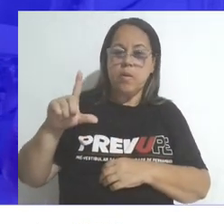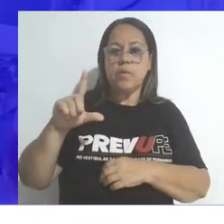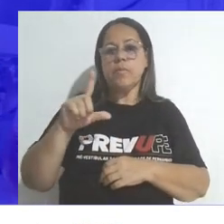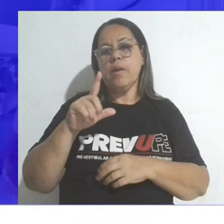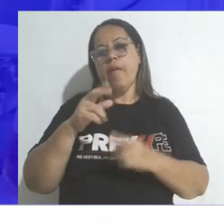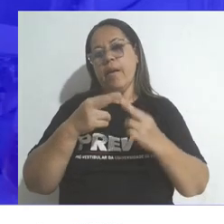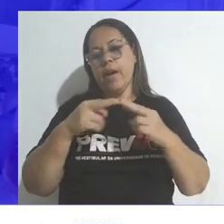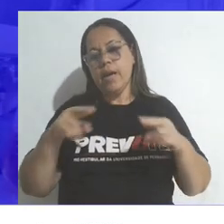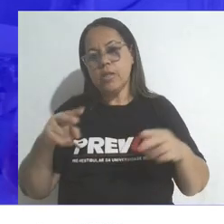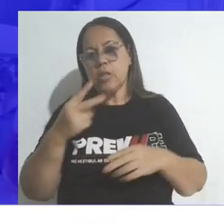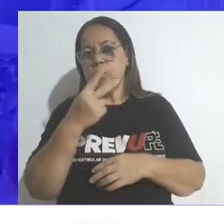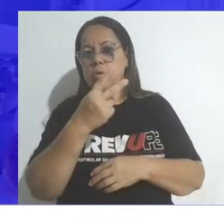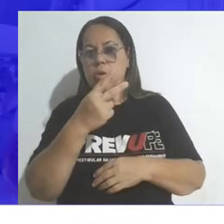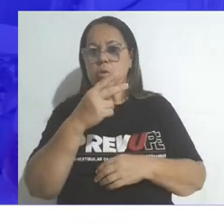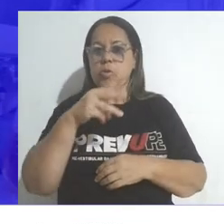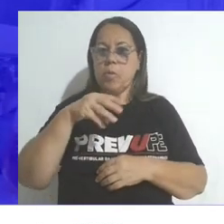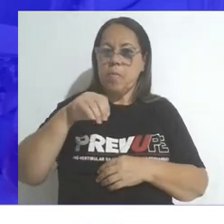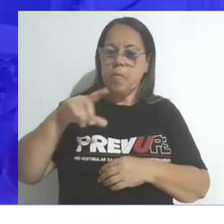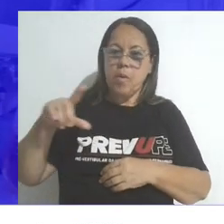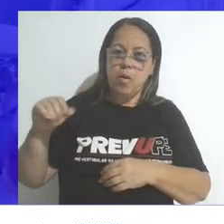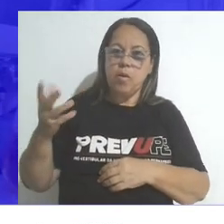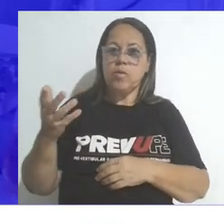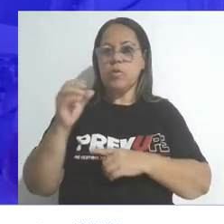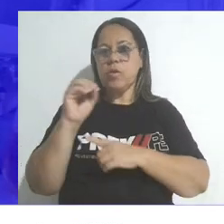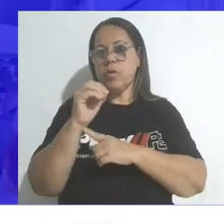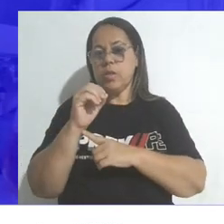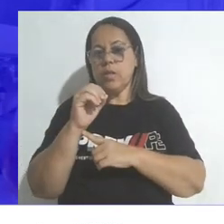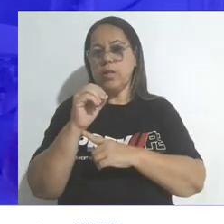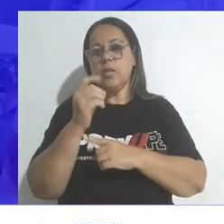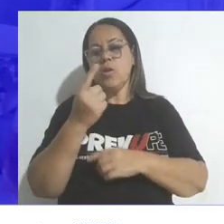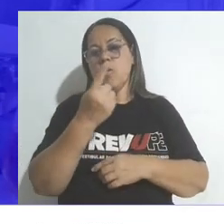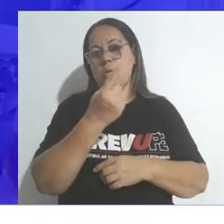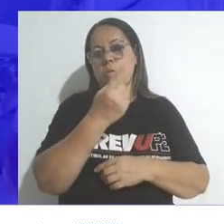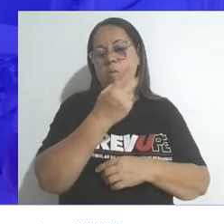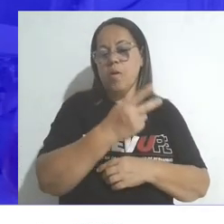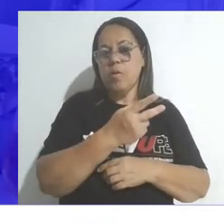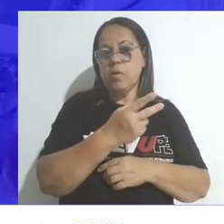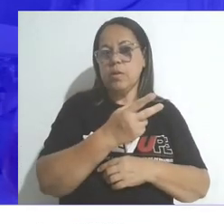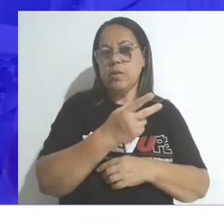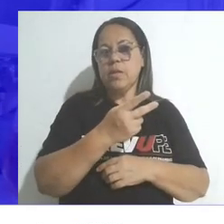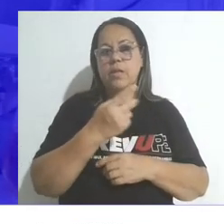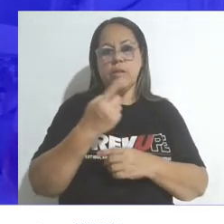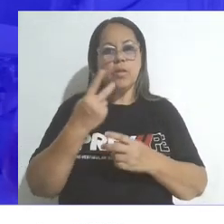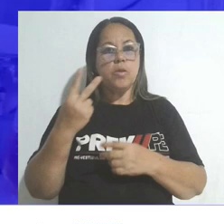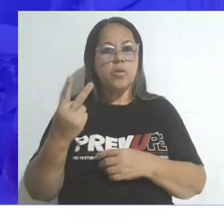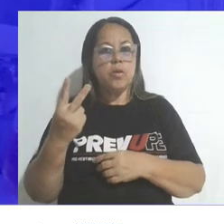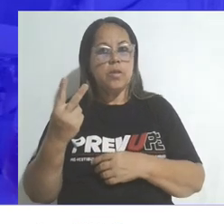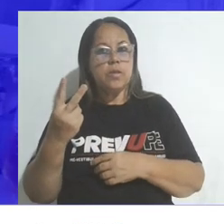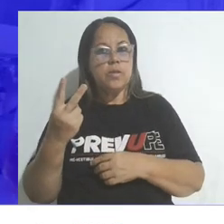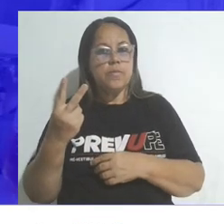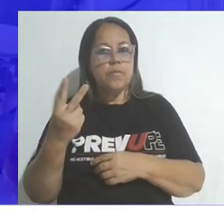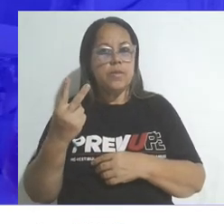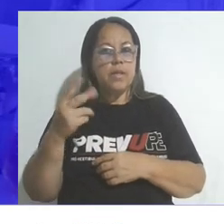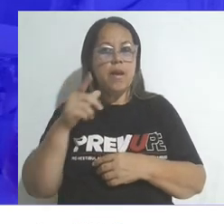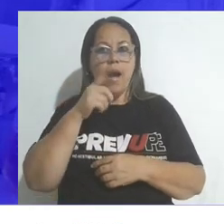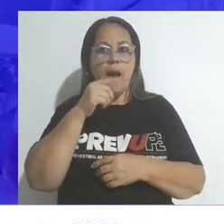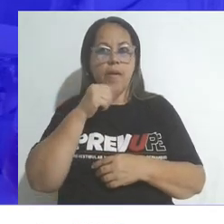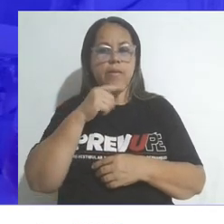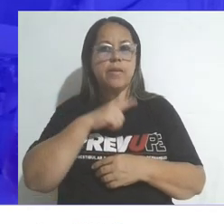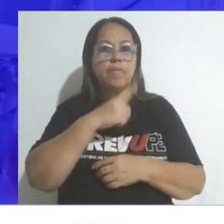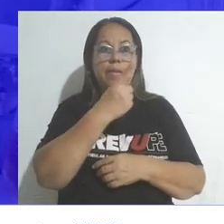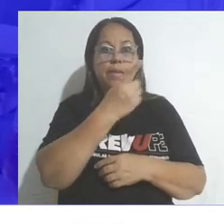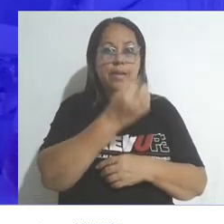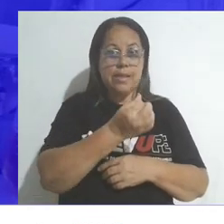moles de oxigênio para formar 1 mol de dióxido de carbono e 2 moles de água, teremos 16 gramas de